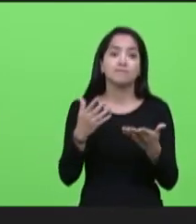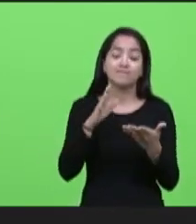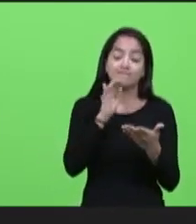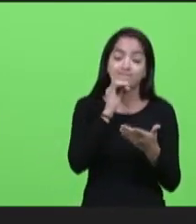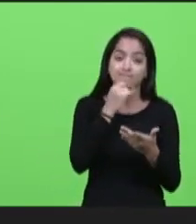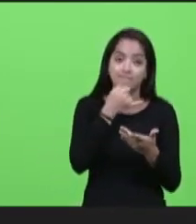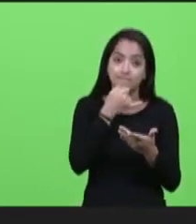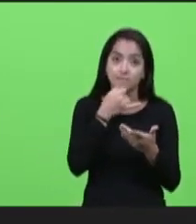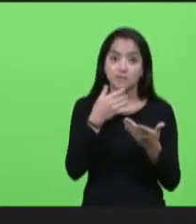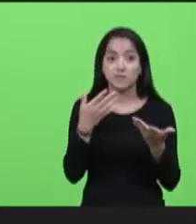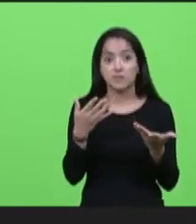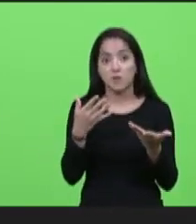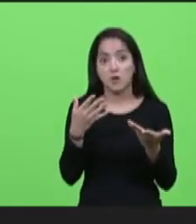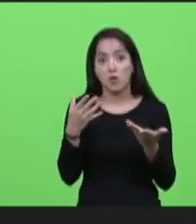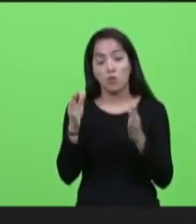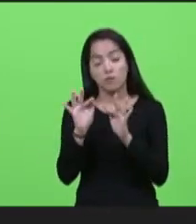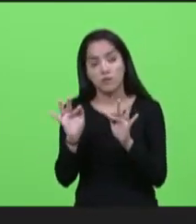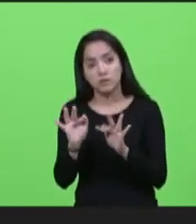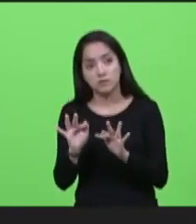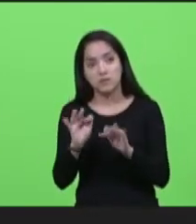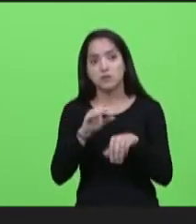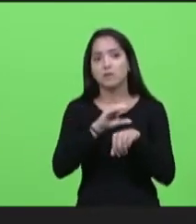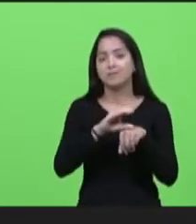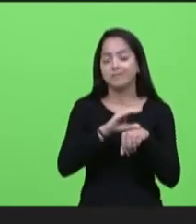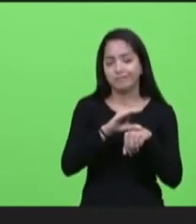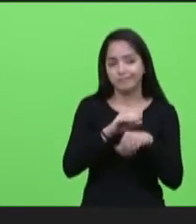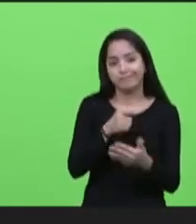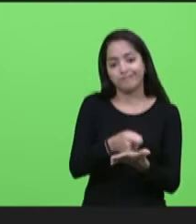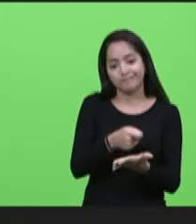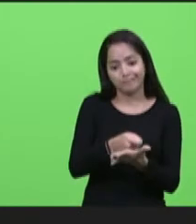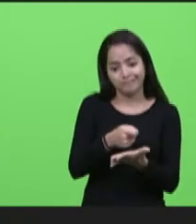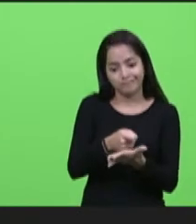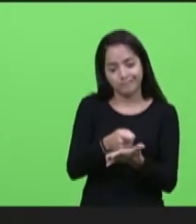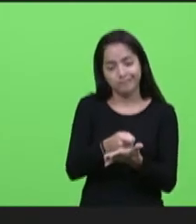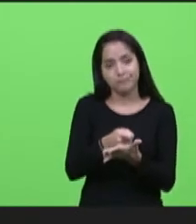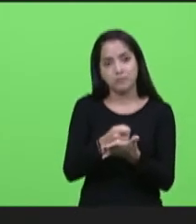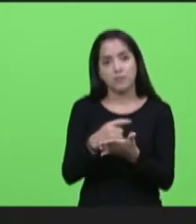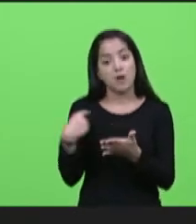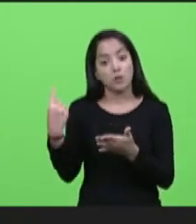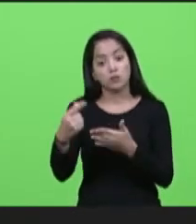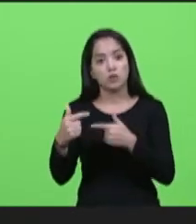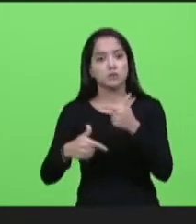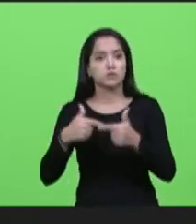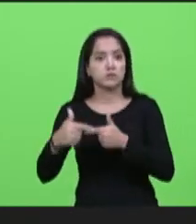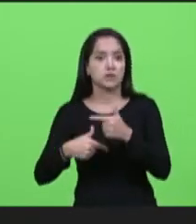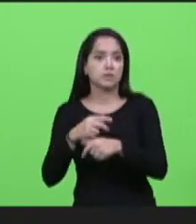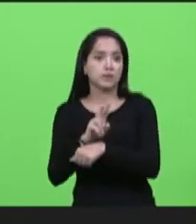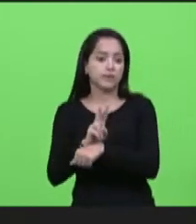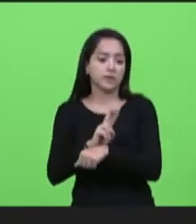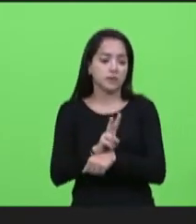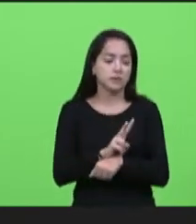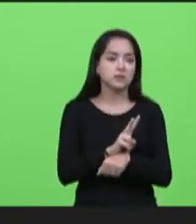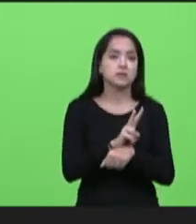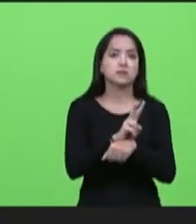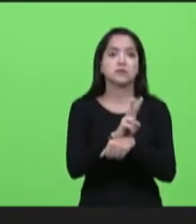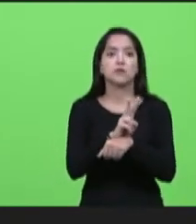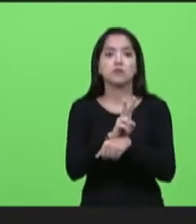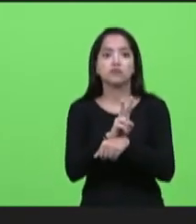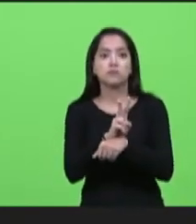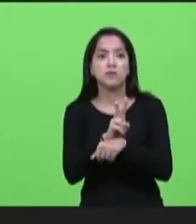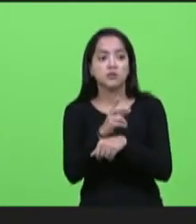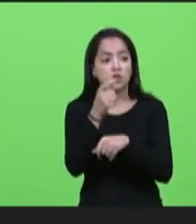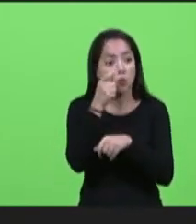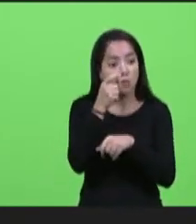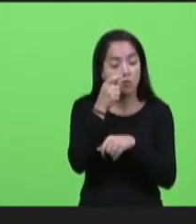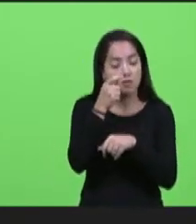ou felizmente, a Constituição nos obriga a fazer o trabalho de fiscalizar, de acompanhar isso tudo, de publicizar essas informações.